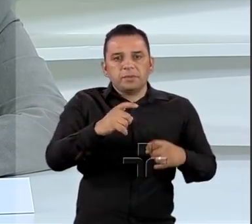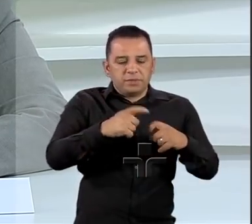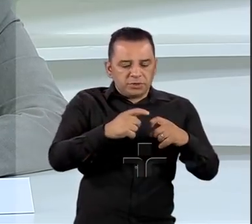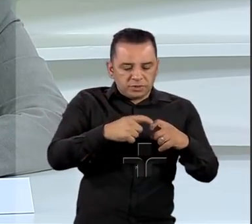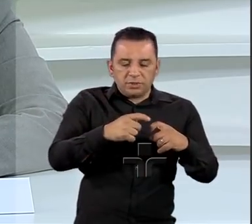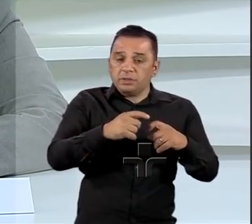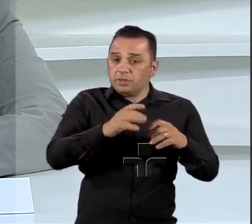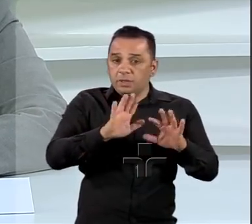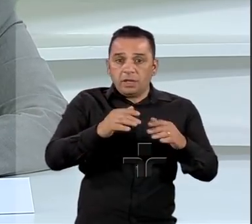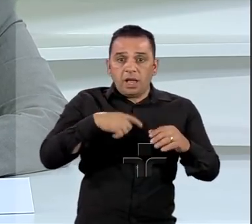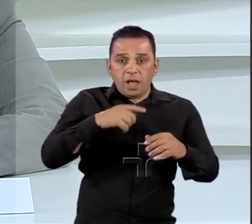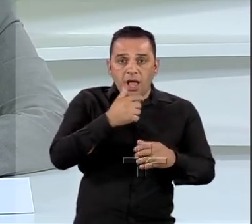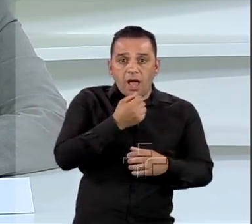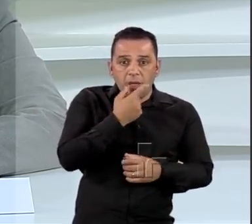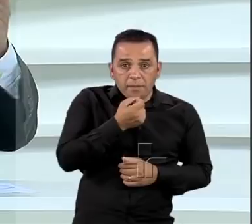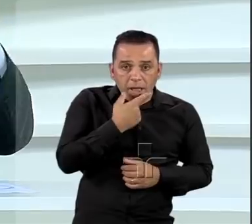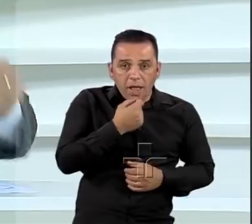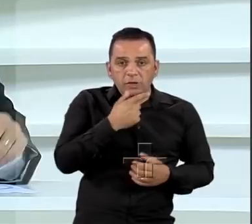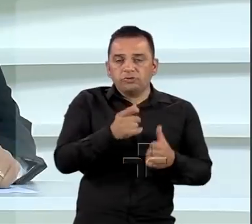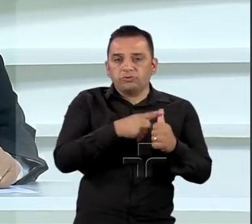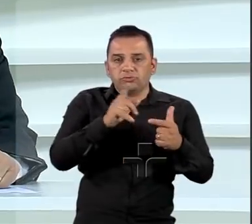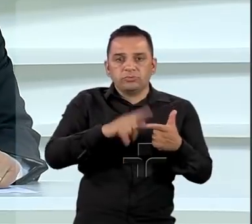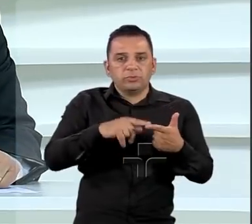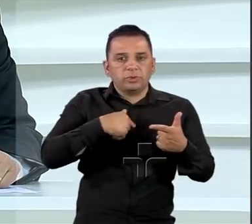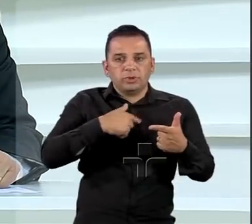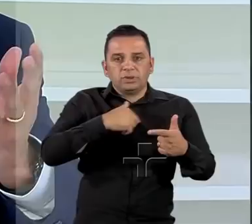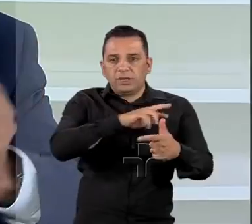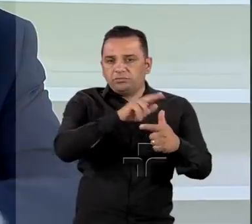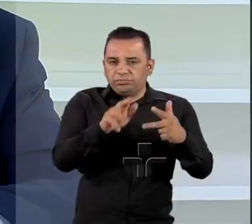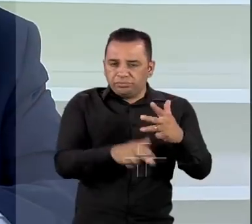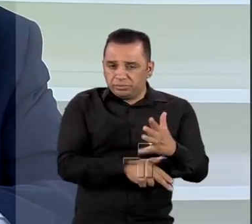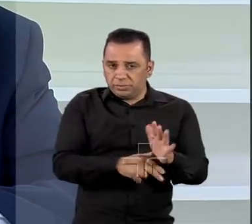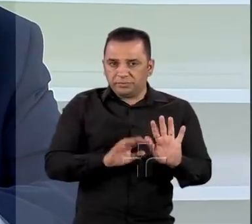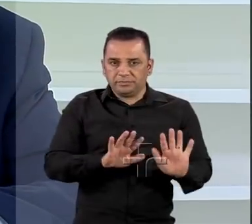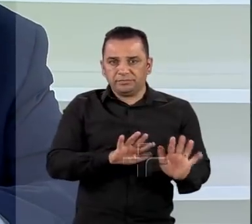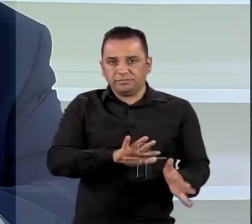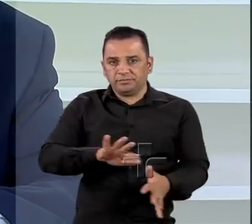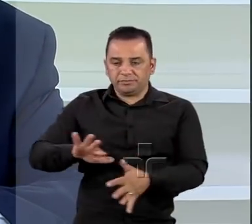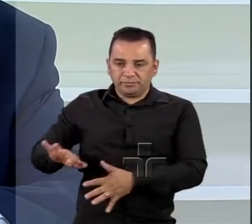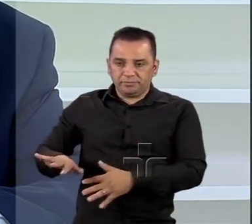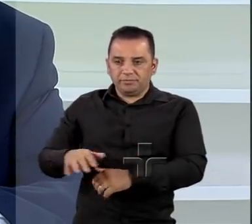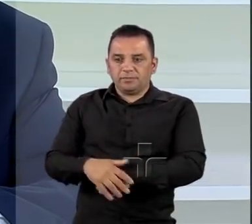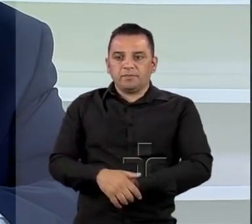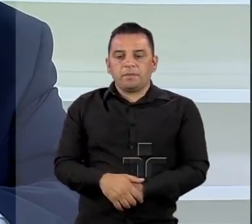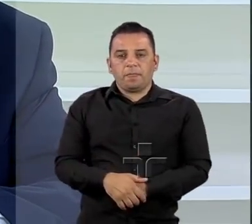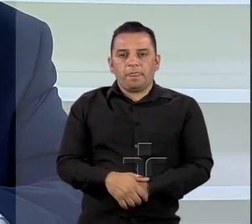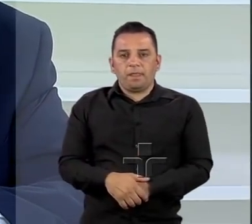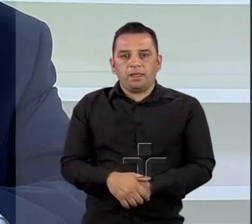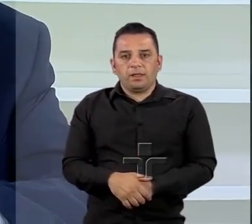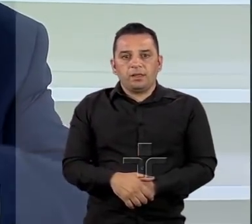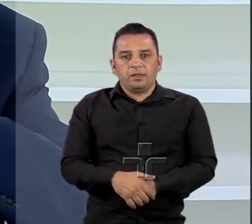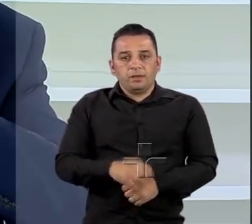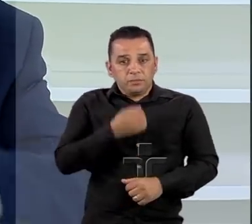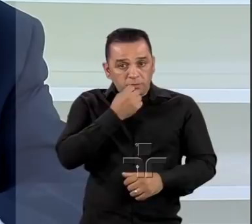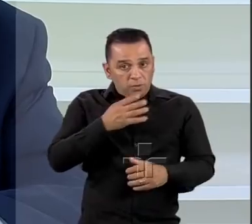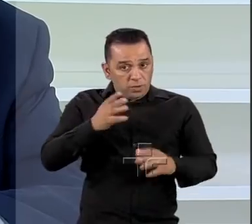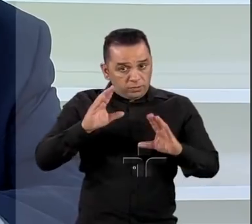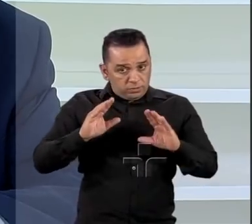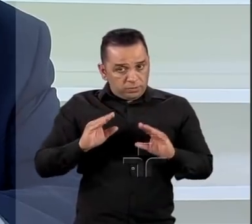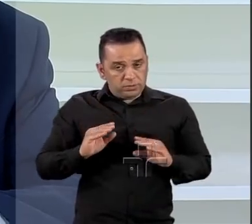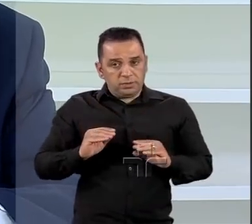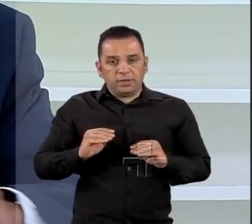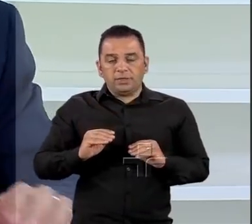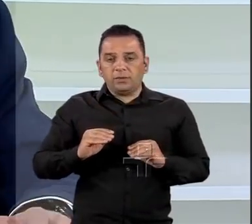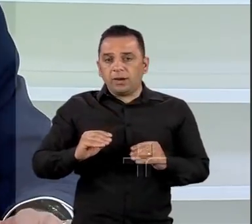alta complexidade. Obrigada. Davi. Muito boa noite. Agradecer à TV Cultura o convite,